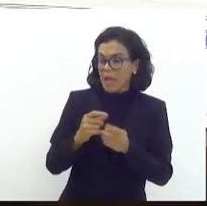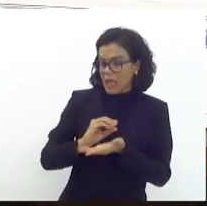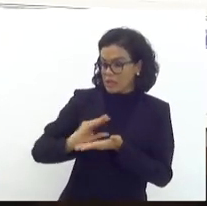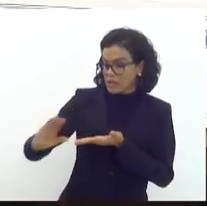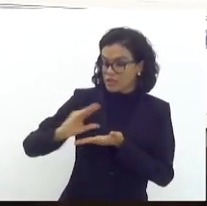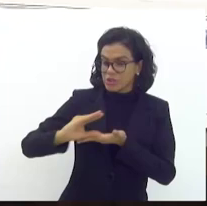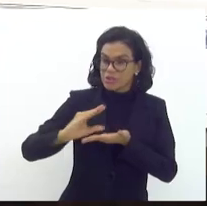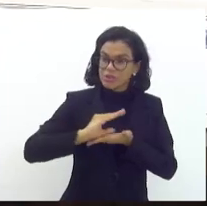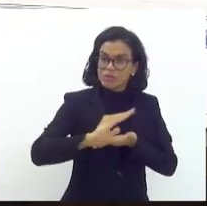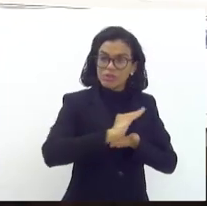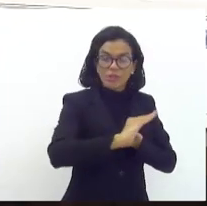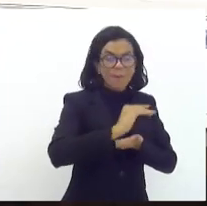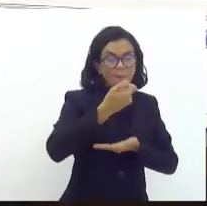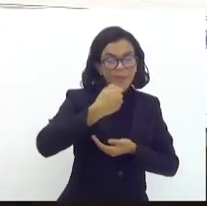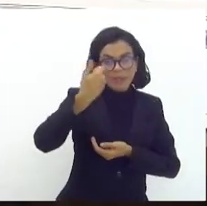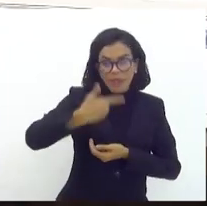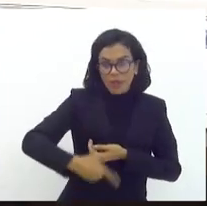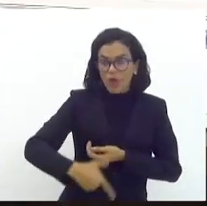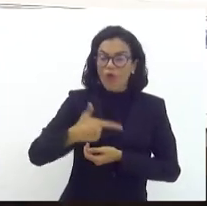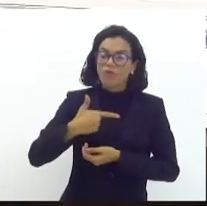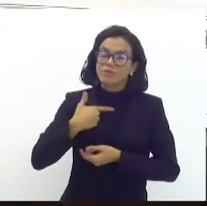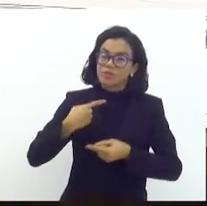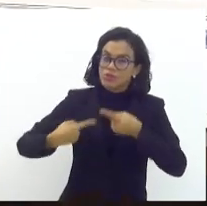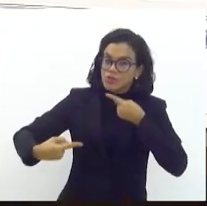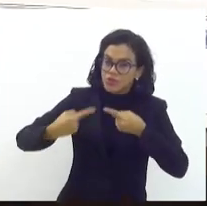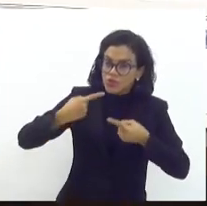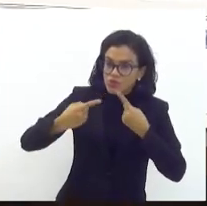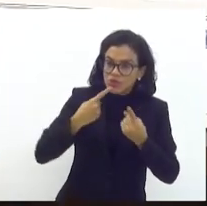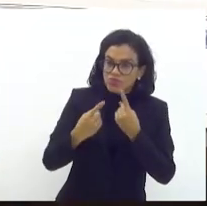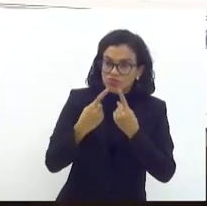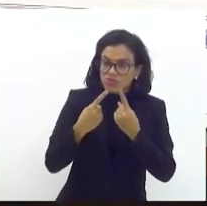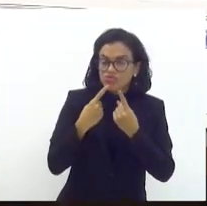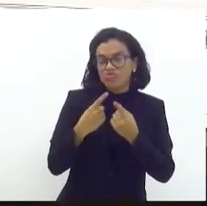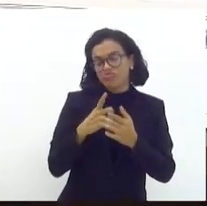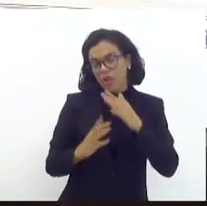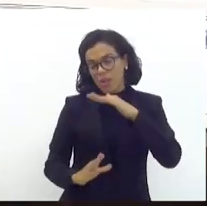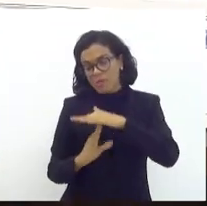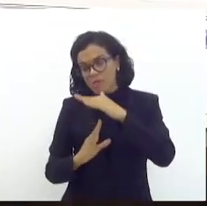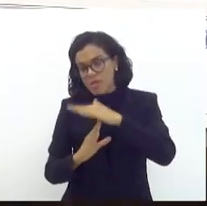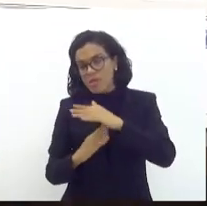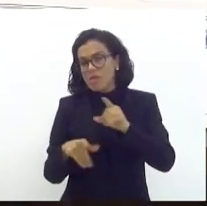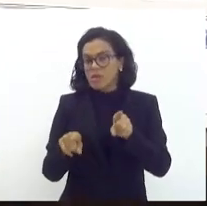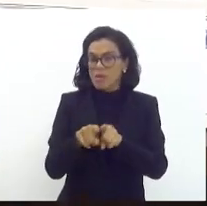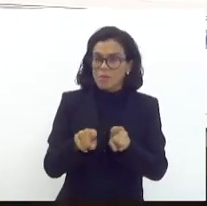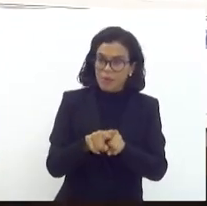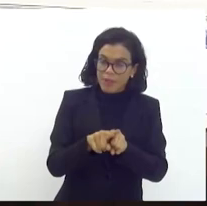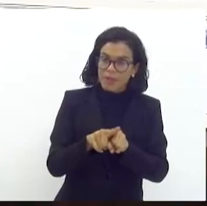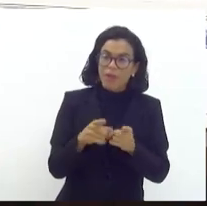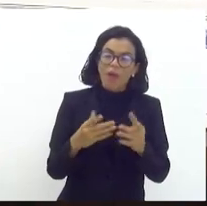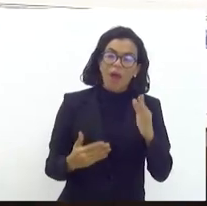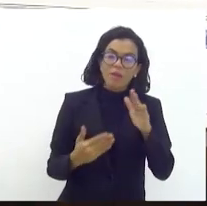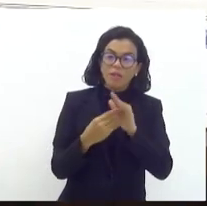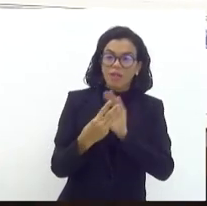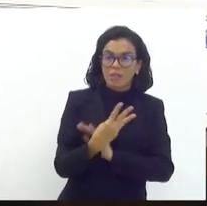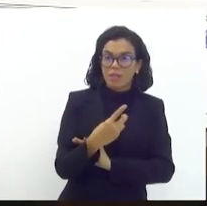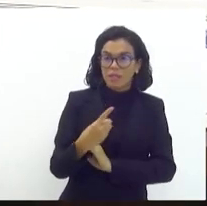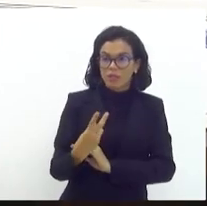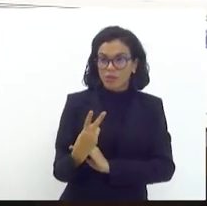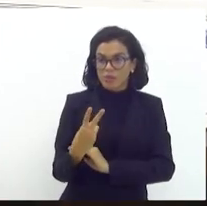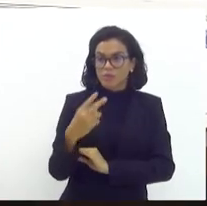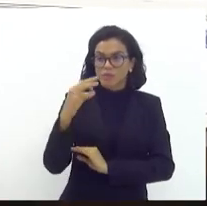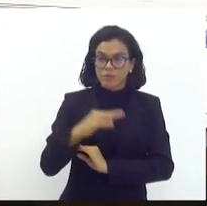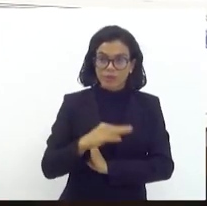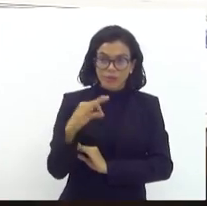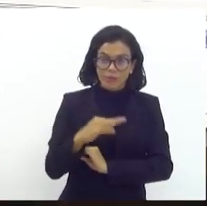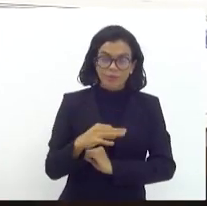distribuição tem que ser novamente discutido embora o simples tem aquele limite sobretudo se estiver no lucro presumido até os 32% lá no